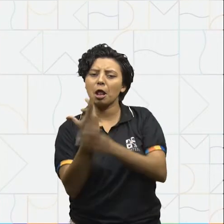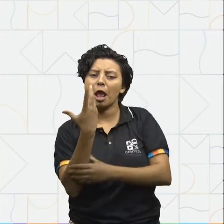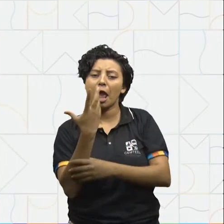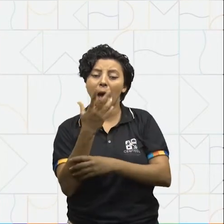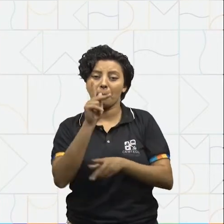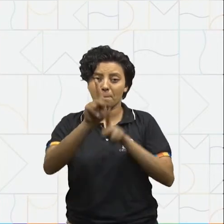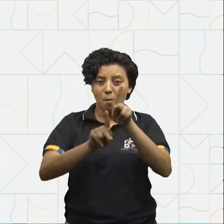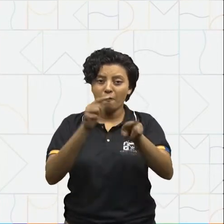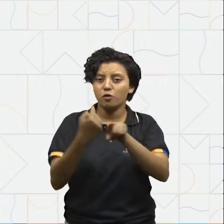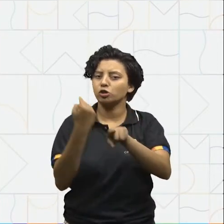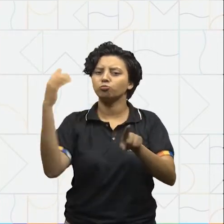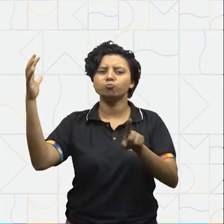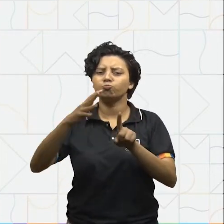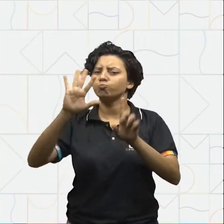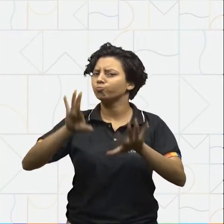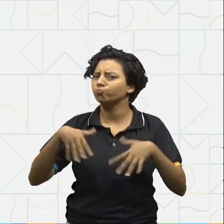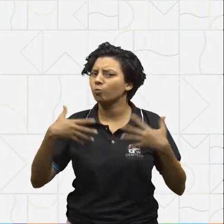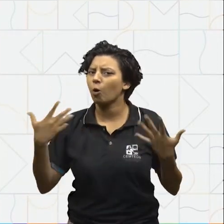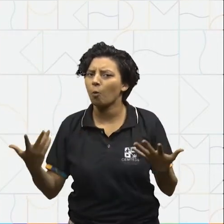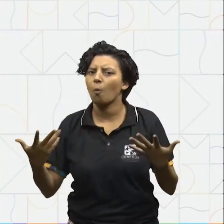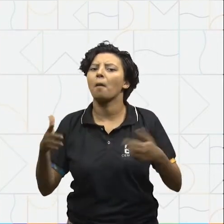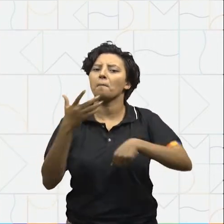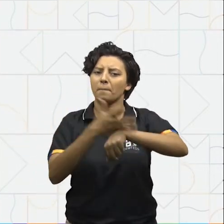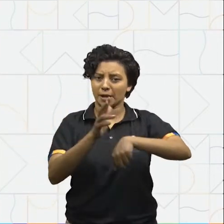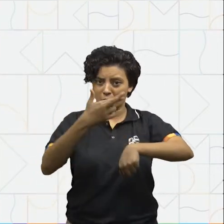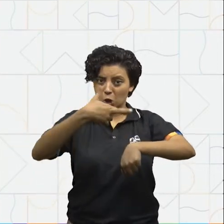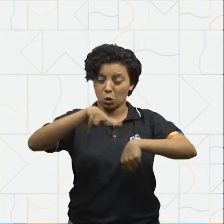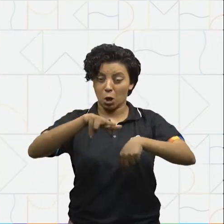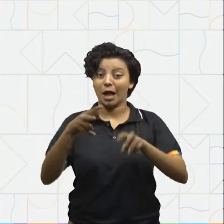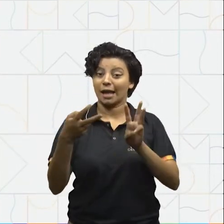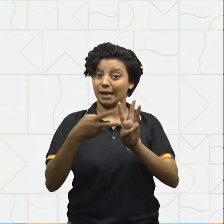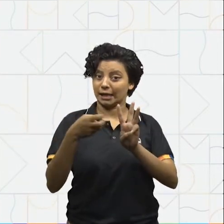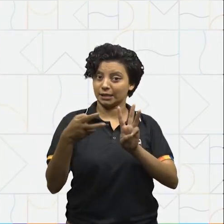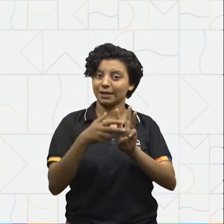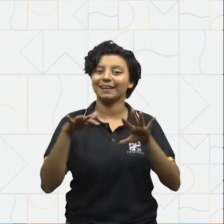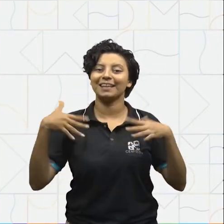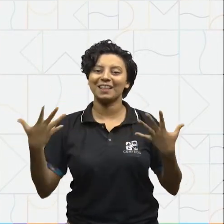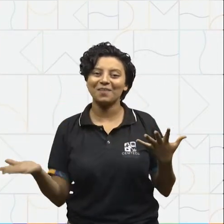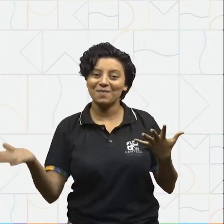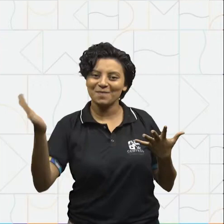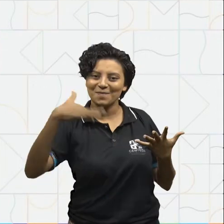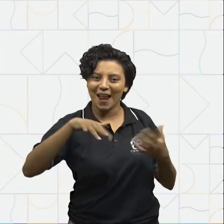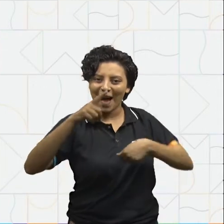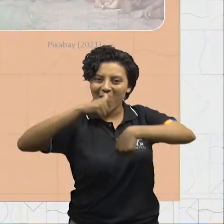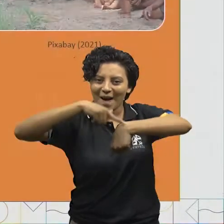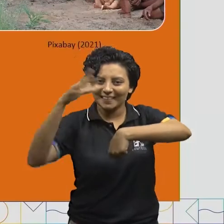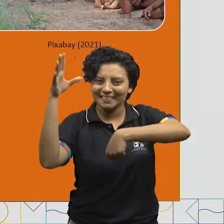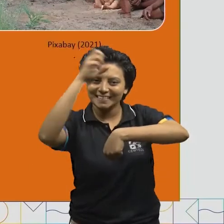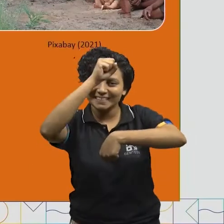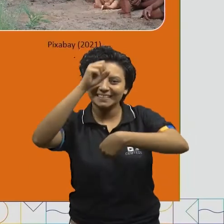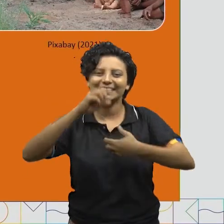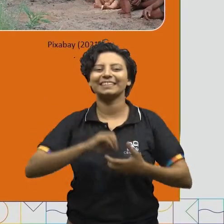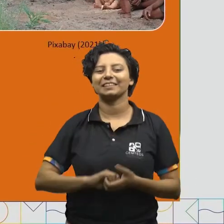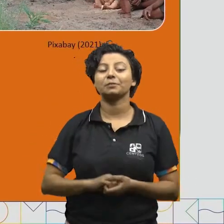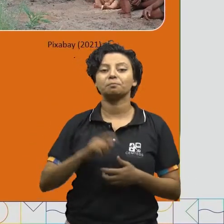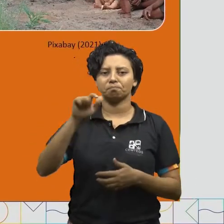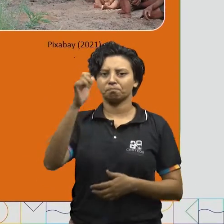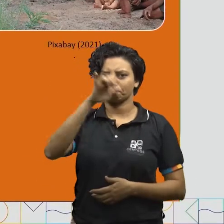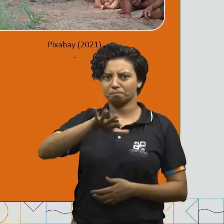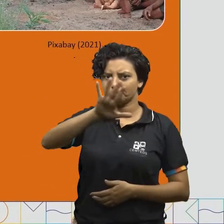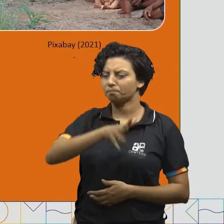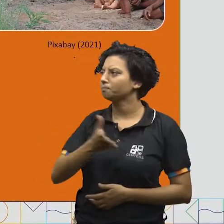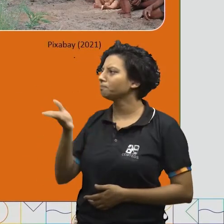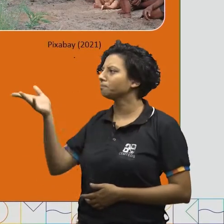povos antigos, religiosidade indígena. Então, vamos lá para a nossa hora de aprender. Nessas imagens, nós